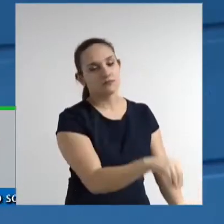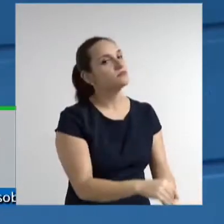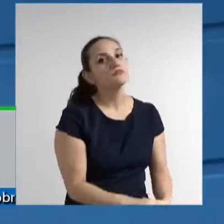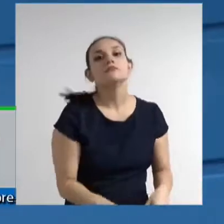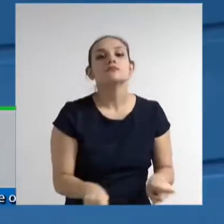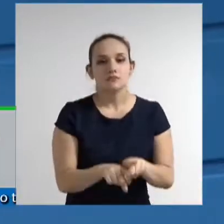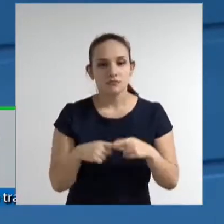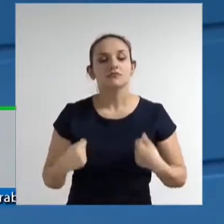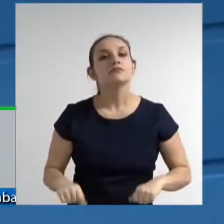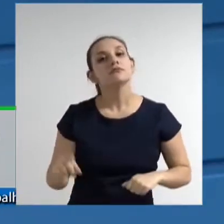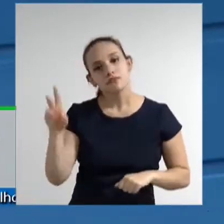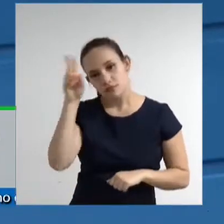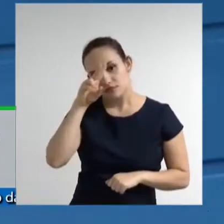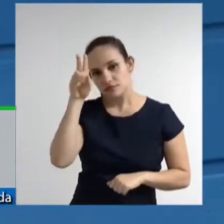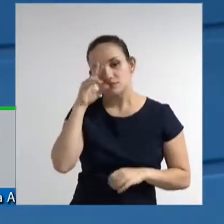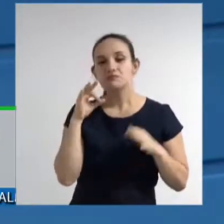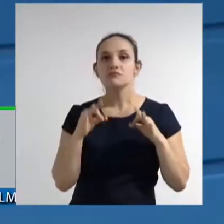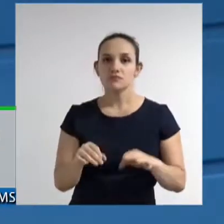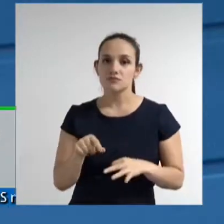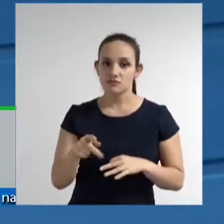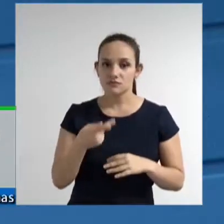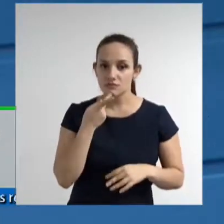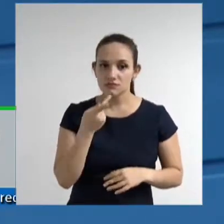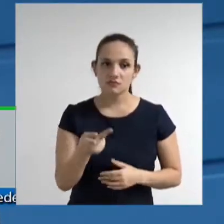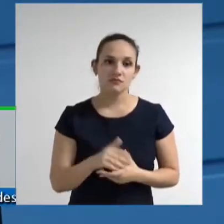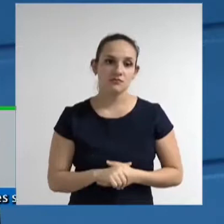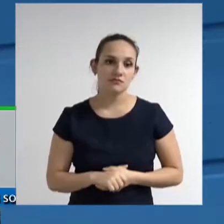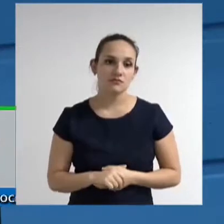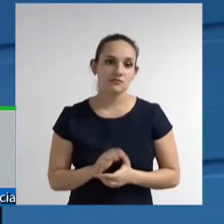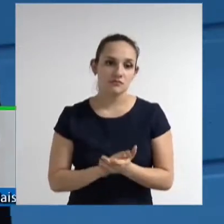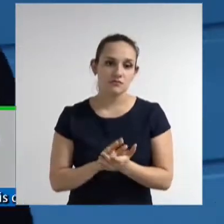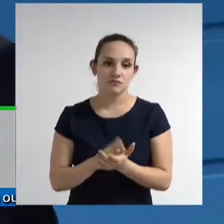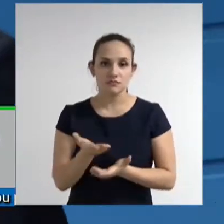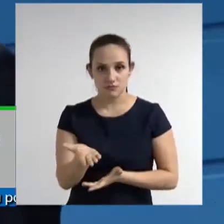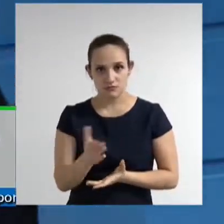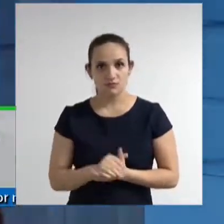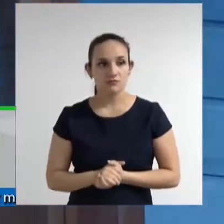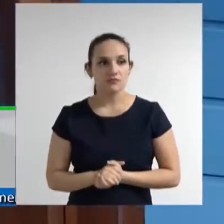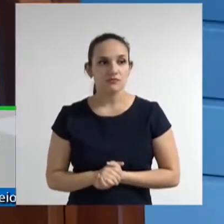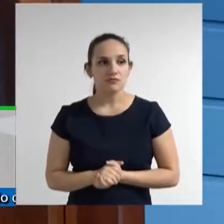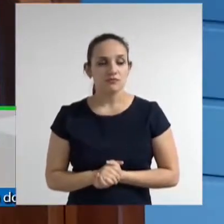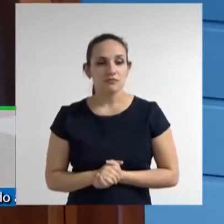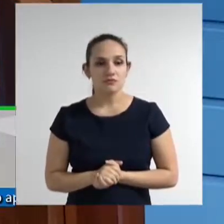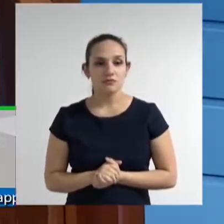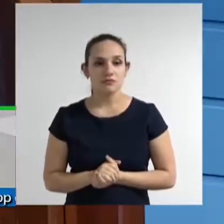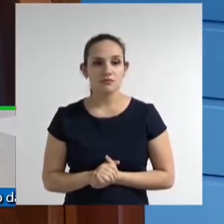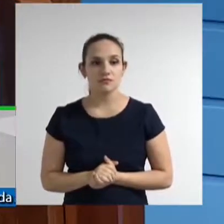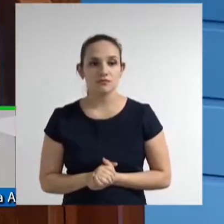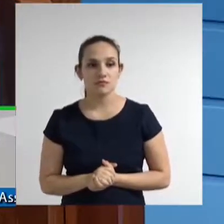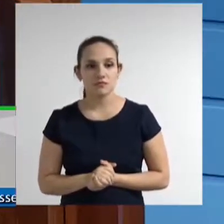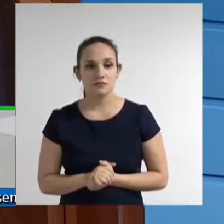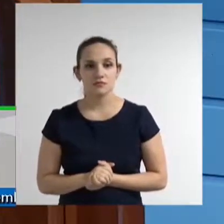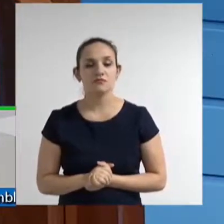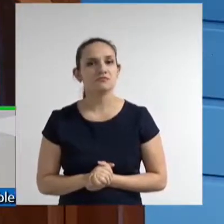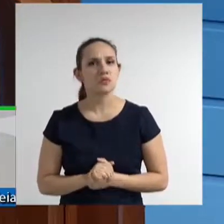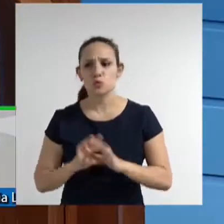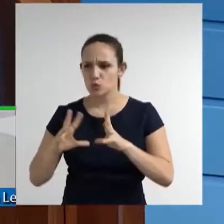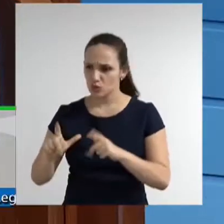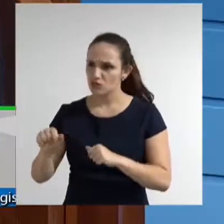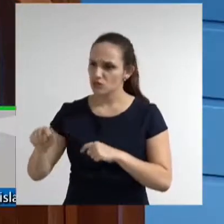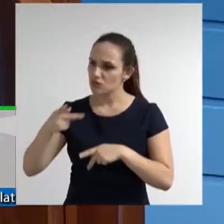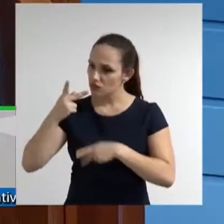uma lembrança muito pertinente que Vossa Excelência faz aqui. Parabéns. Obrigado, deputado Pedro Kemp. Eu incorporo